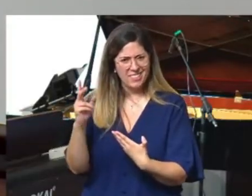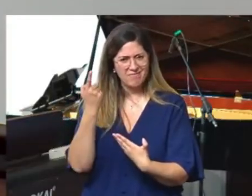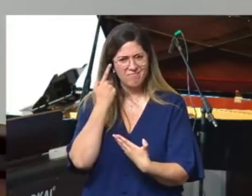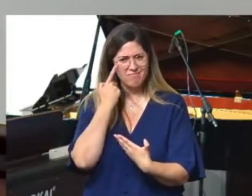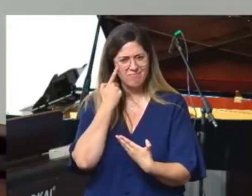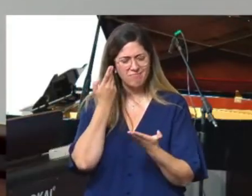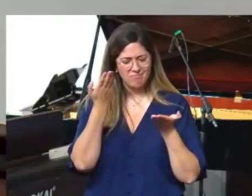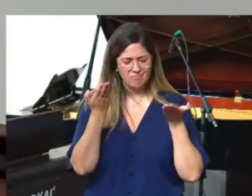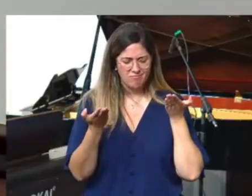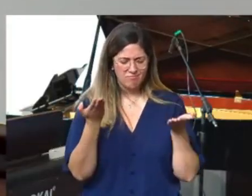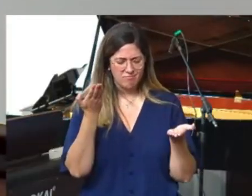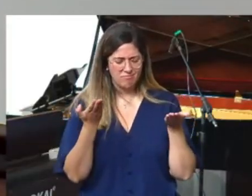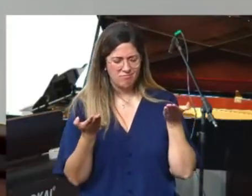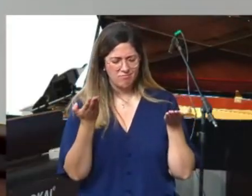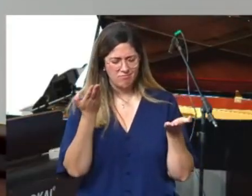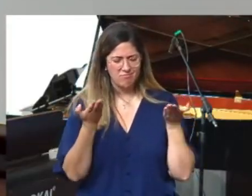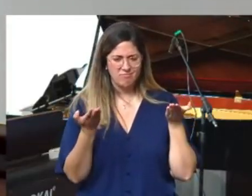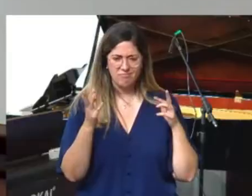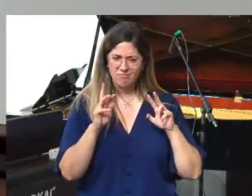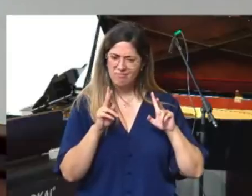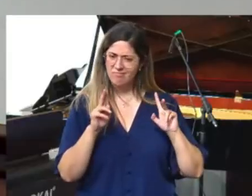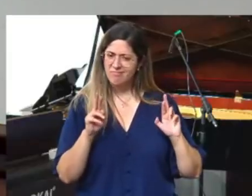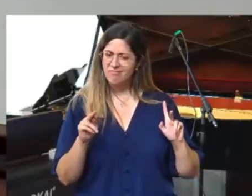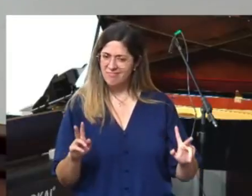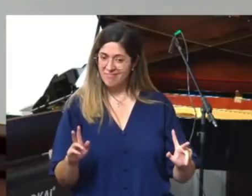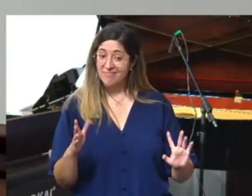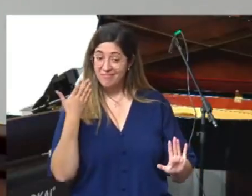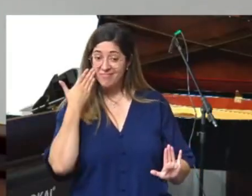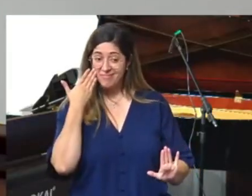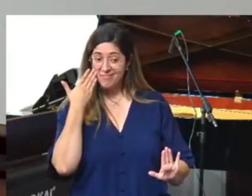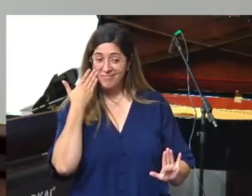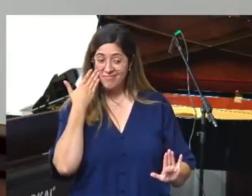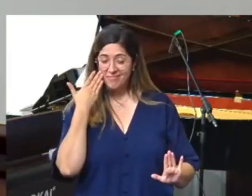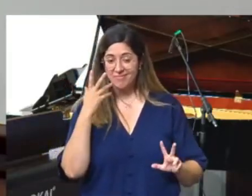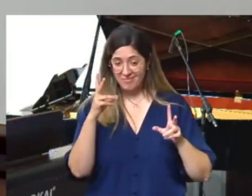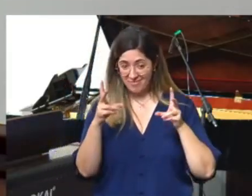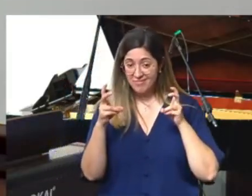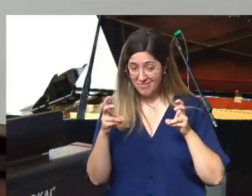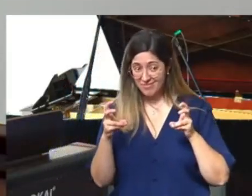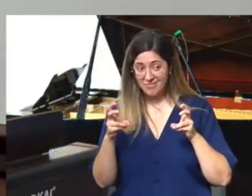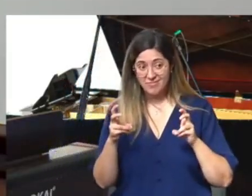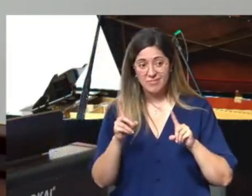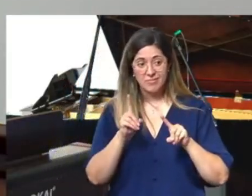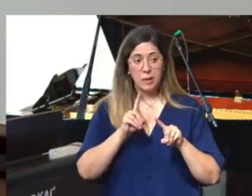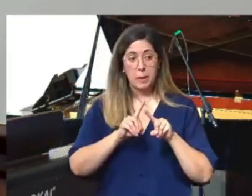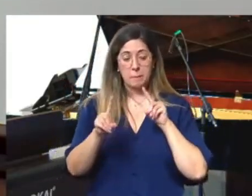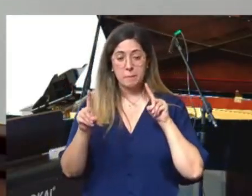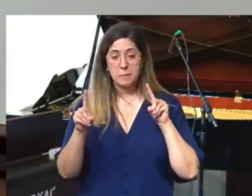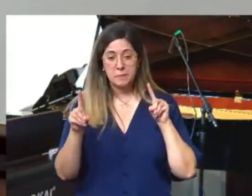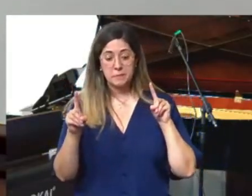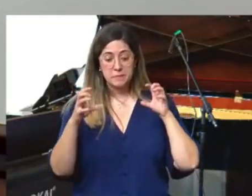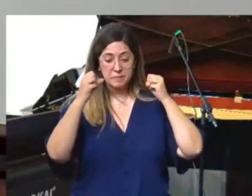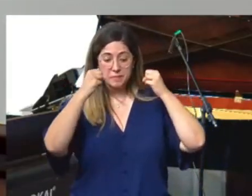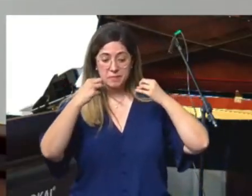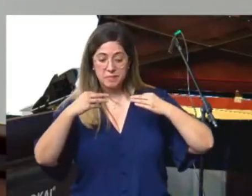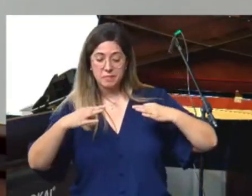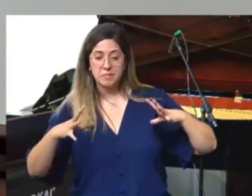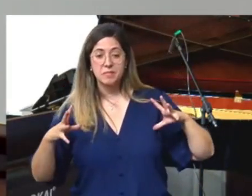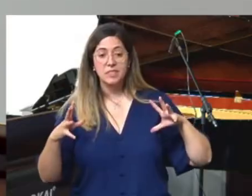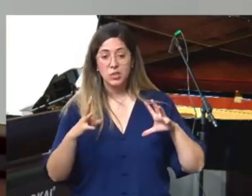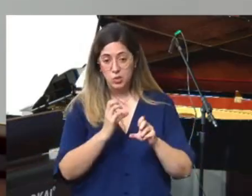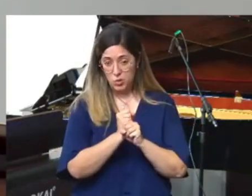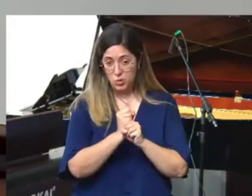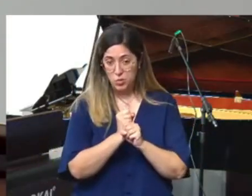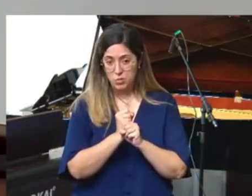dentro da carta de Paulo a Tito. E nós cremos que não há